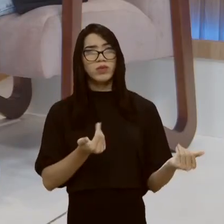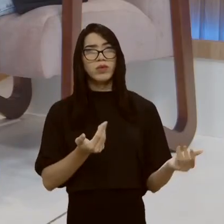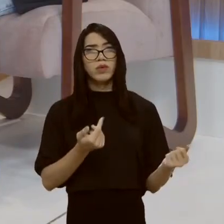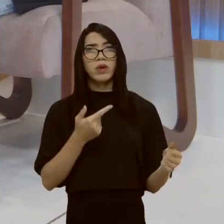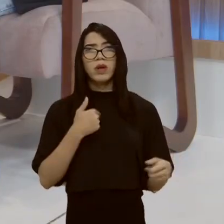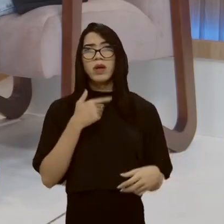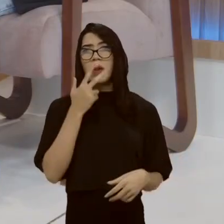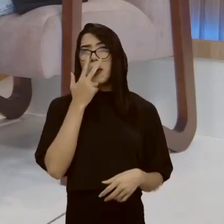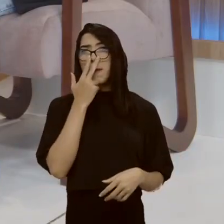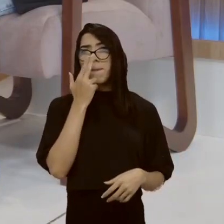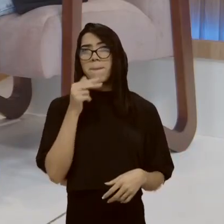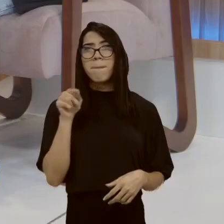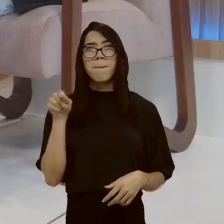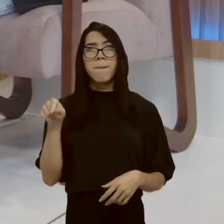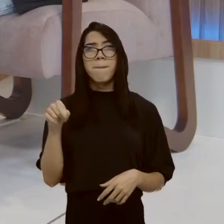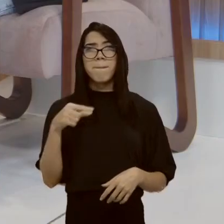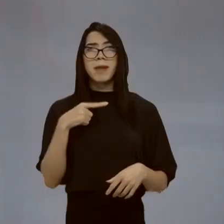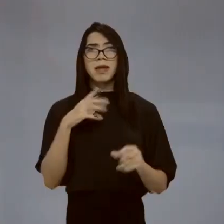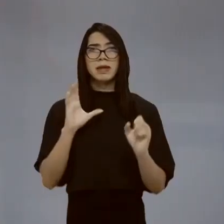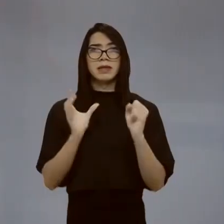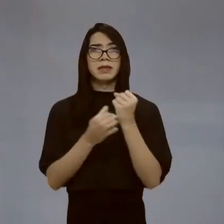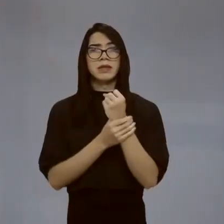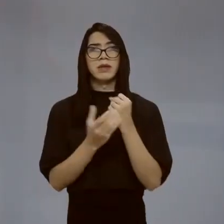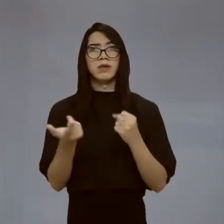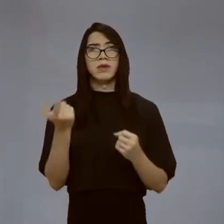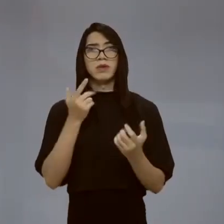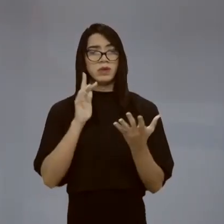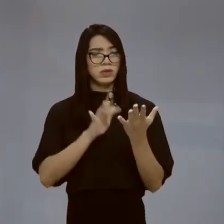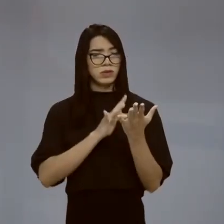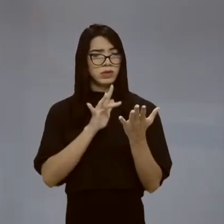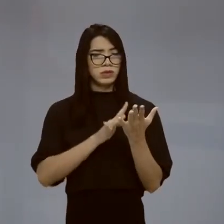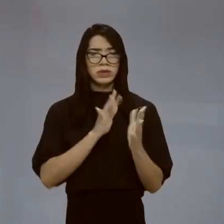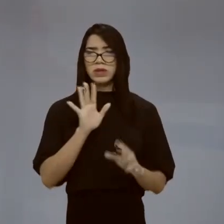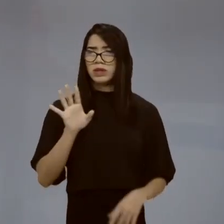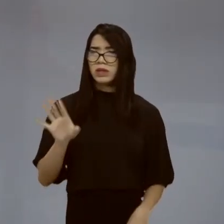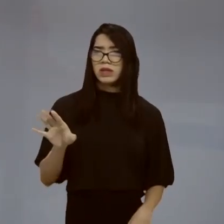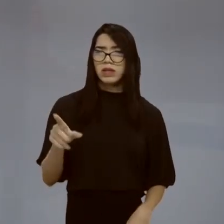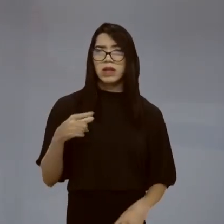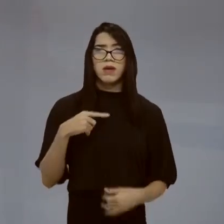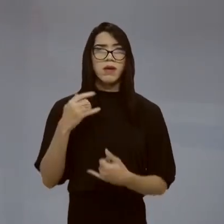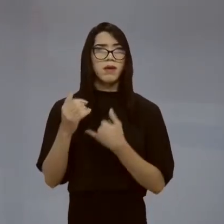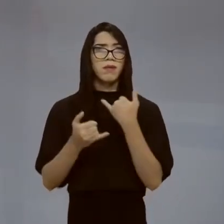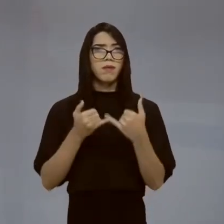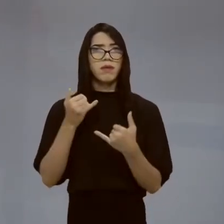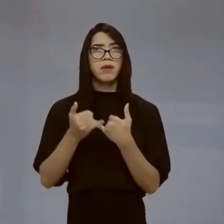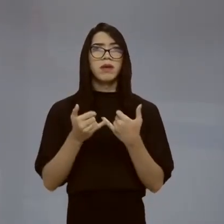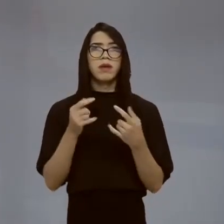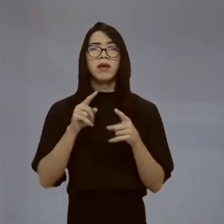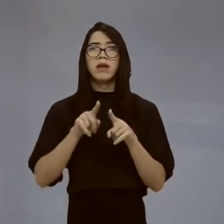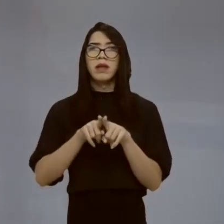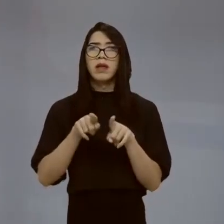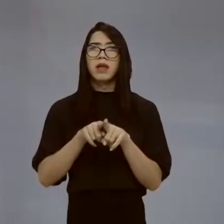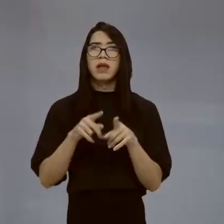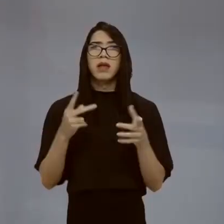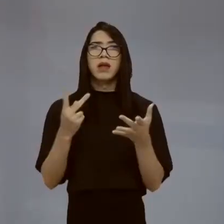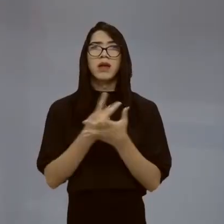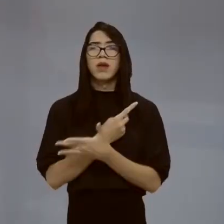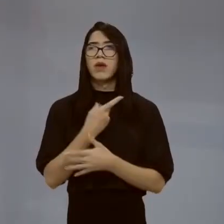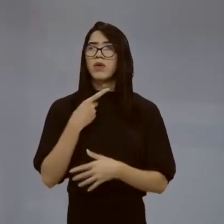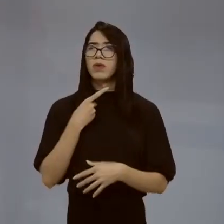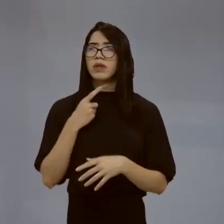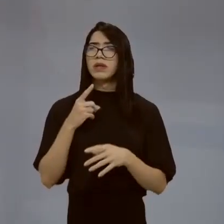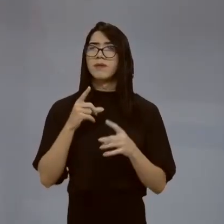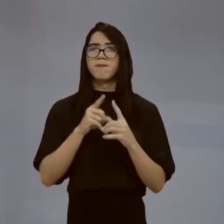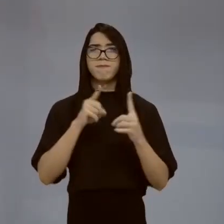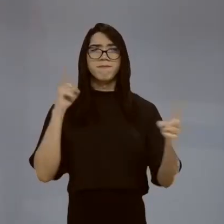estar seguro ali na tela, não, mas ele está só ali no joguinho, né? E se distanciando das